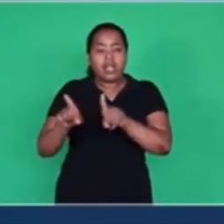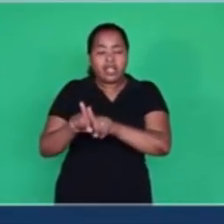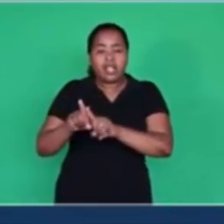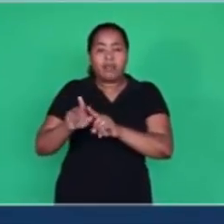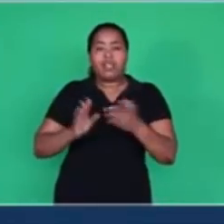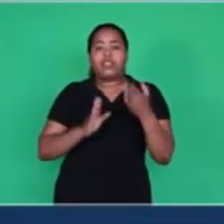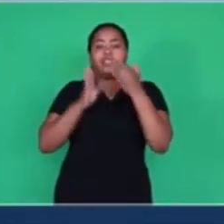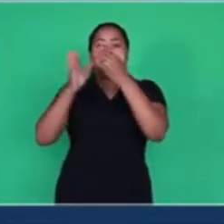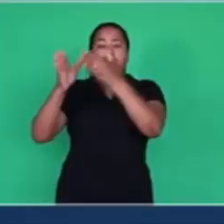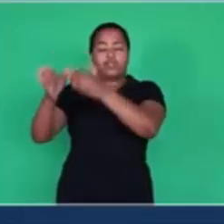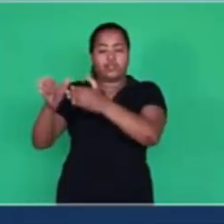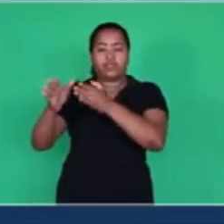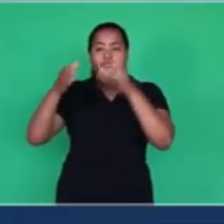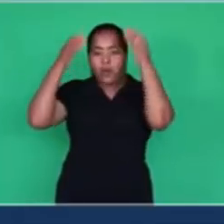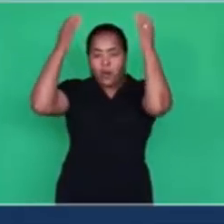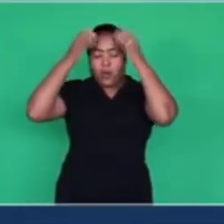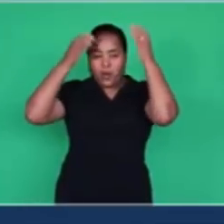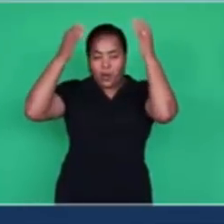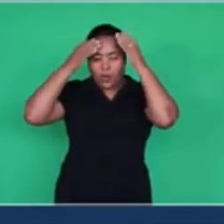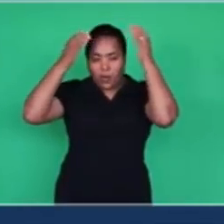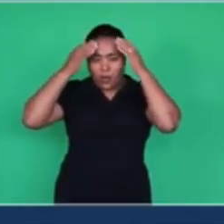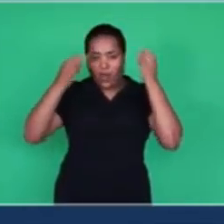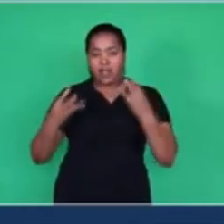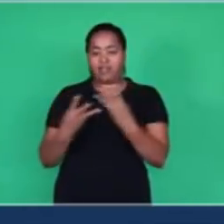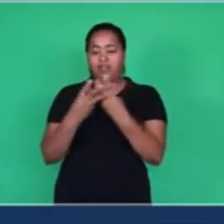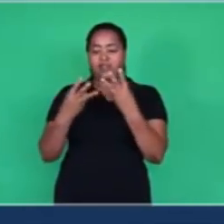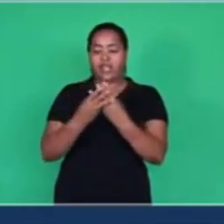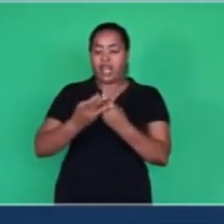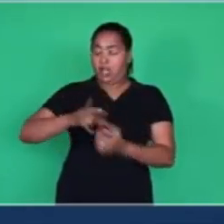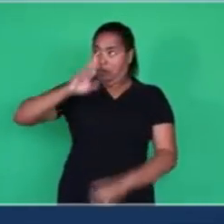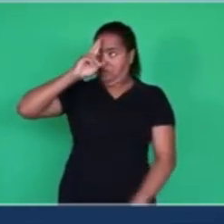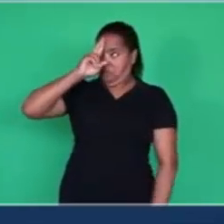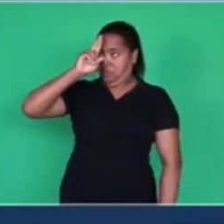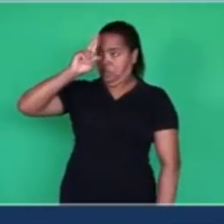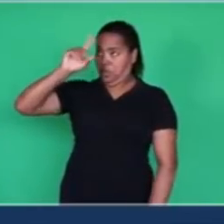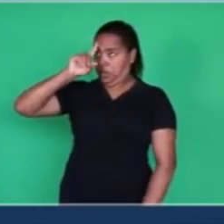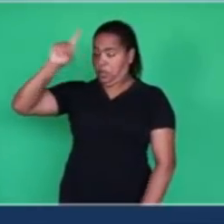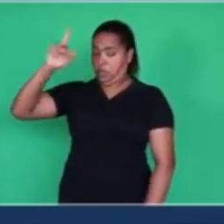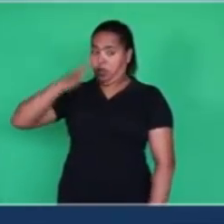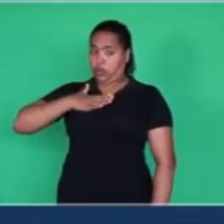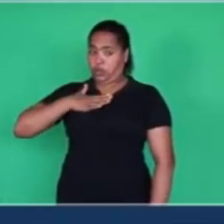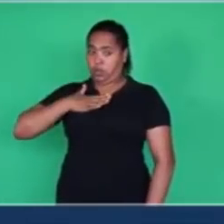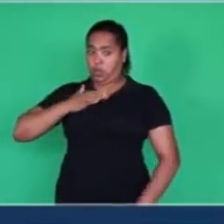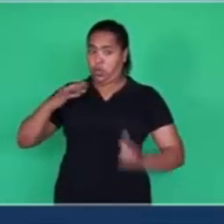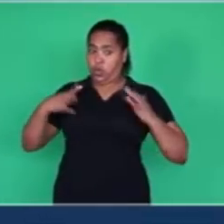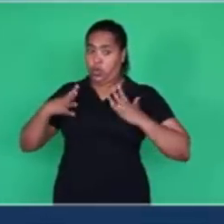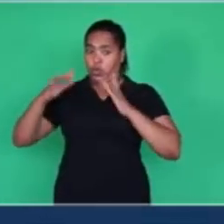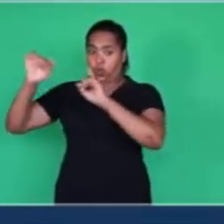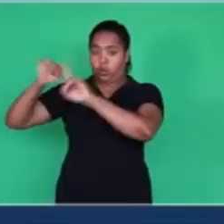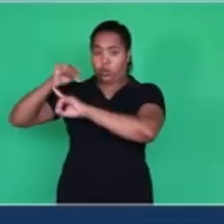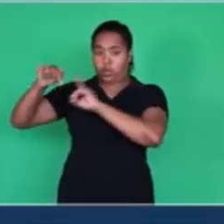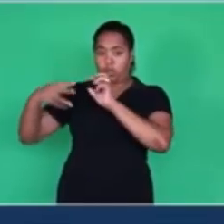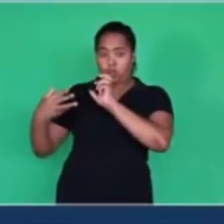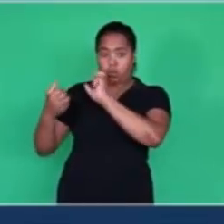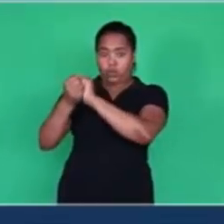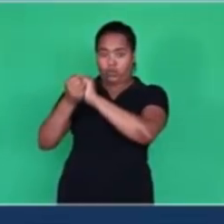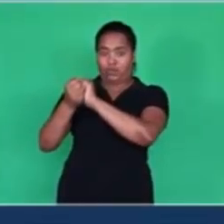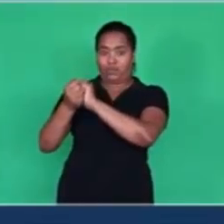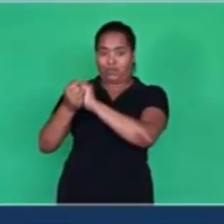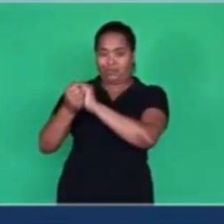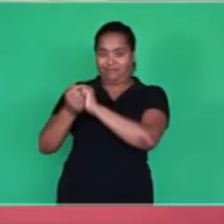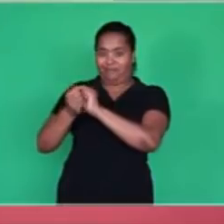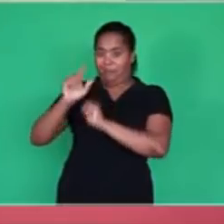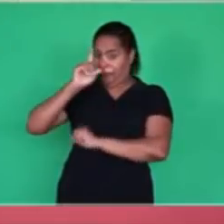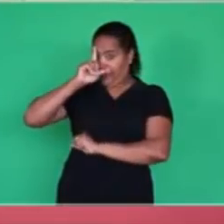Judá. Uma previsão do então terremoto. Virá o Senhor, meu Deus, e todos os santos Adeus. Contigo, ó Senhor. Ele virá com os santos,